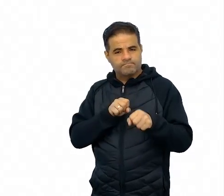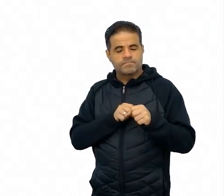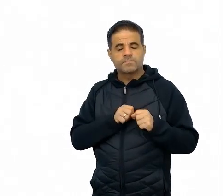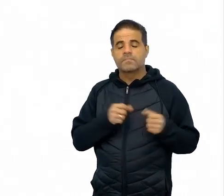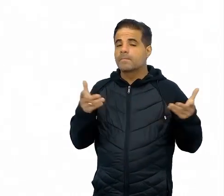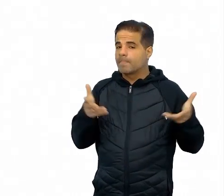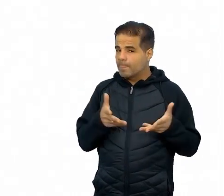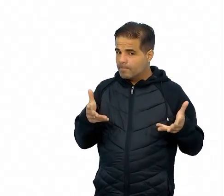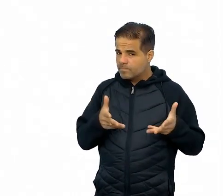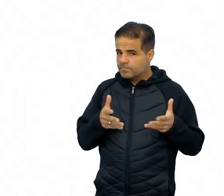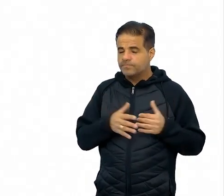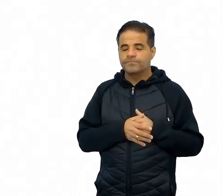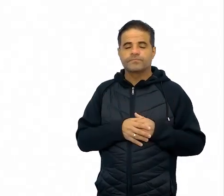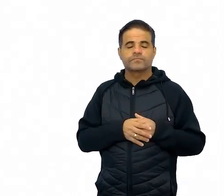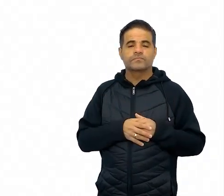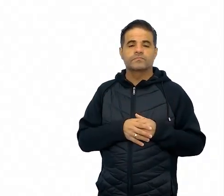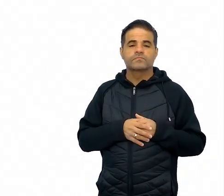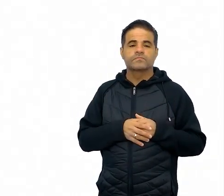Então, hoje,